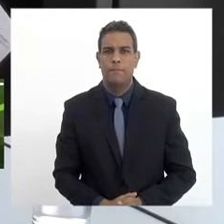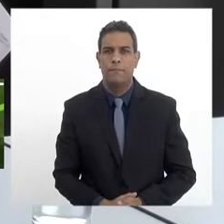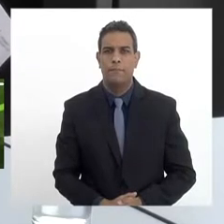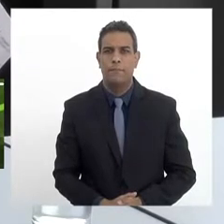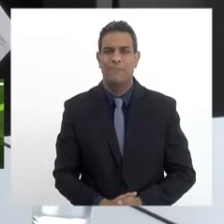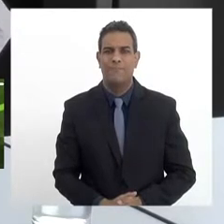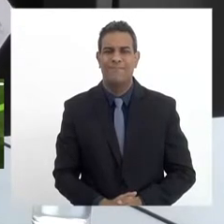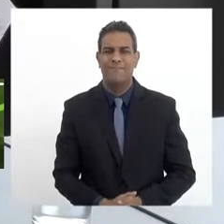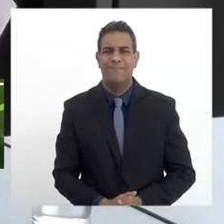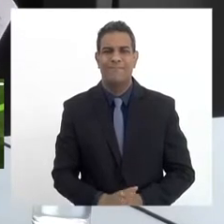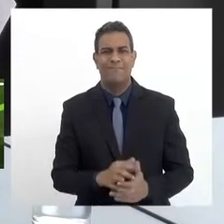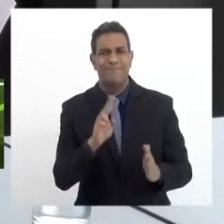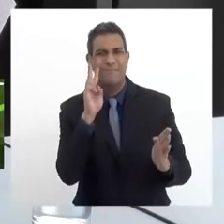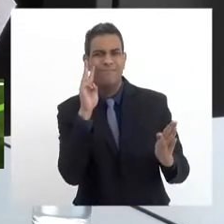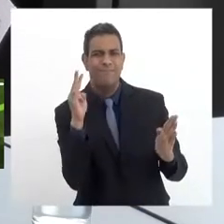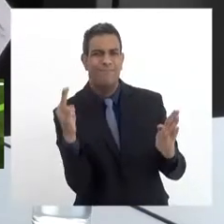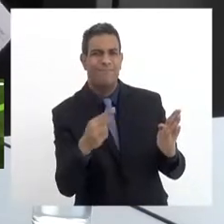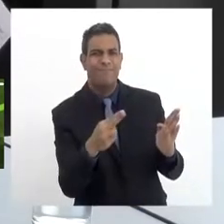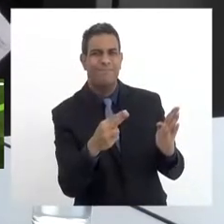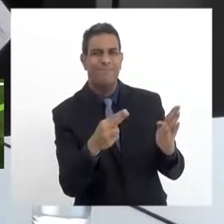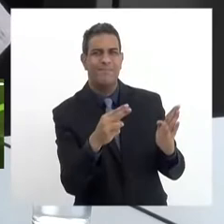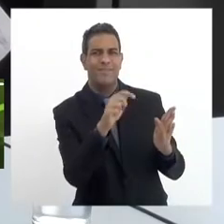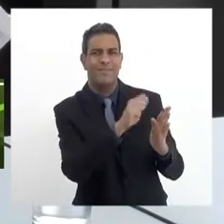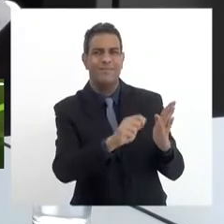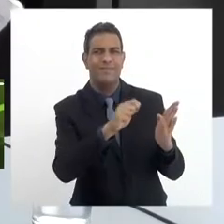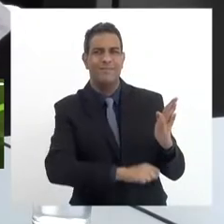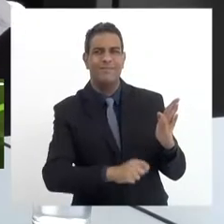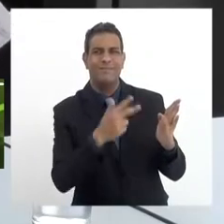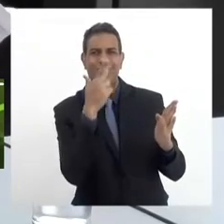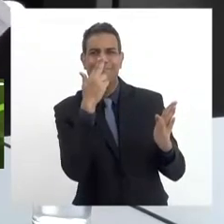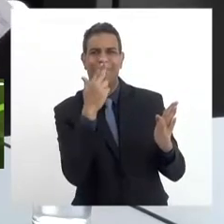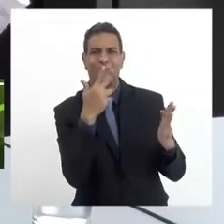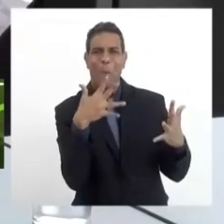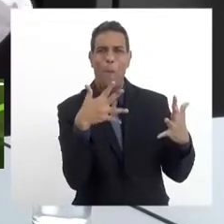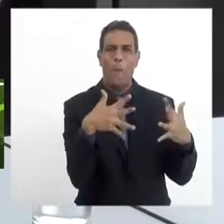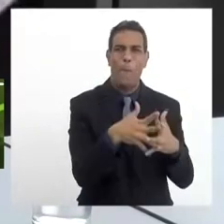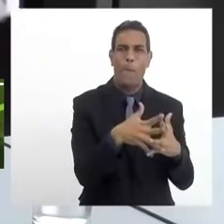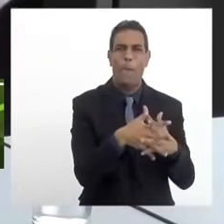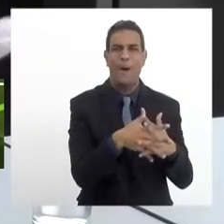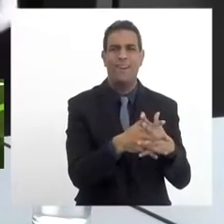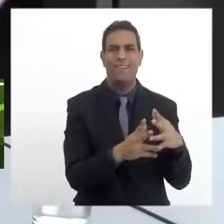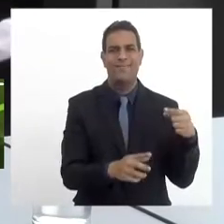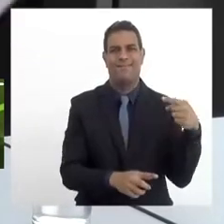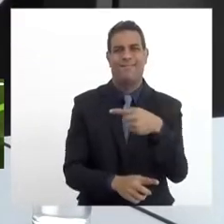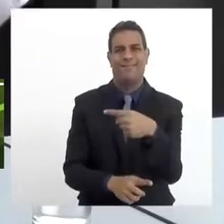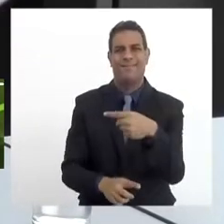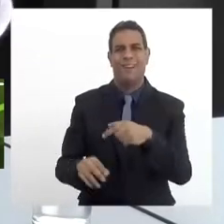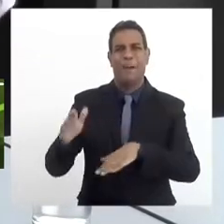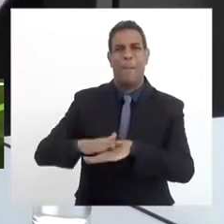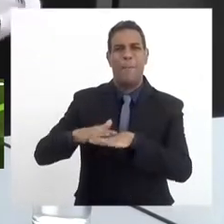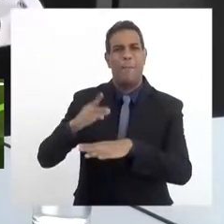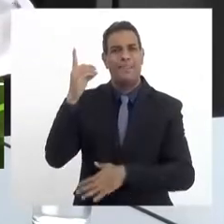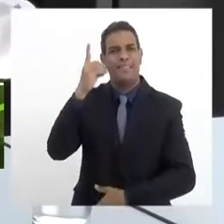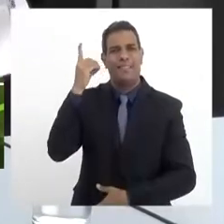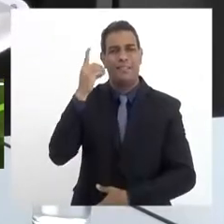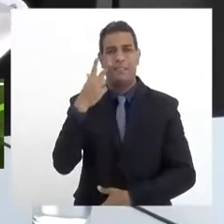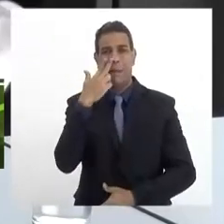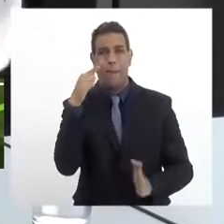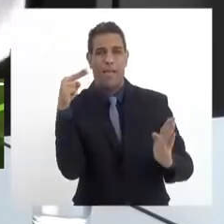Que, na verdade, eu estou aqui confuso. Eu sei, querido. Olha a ementa.